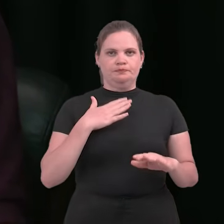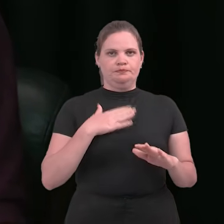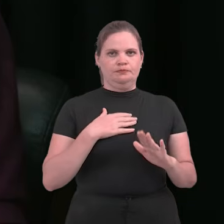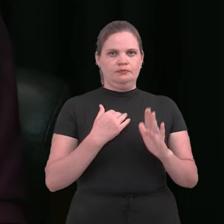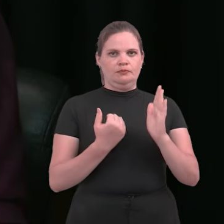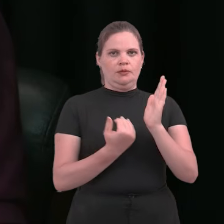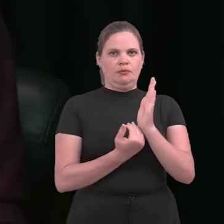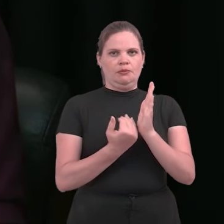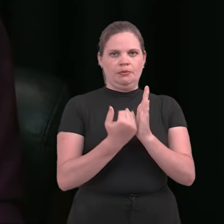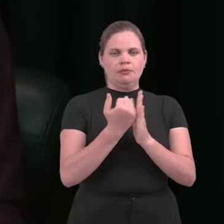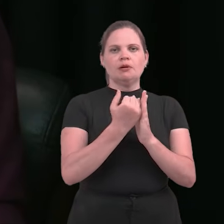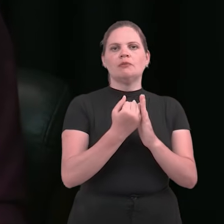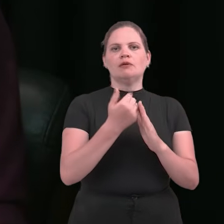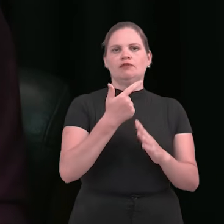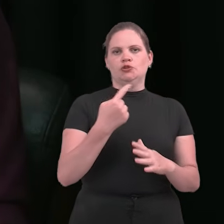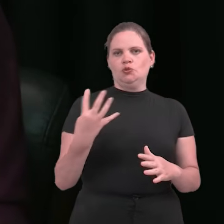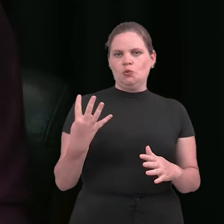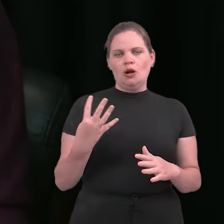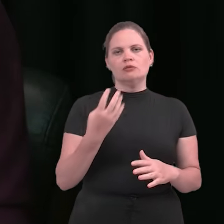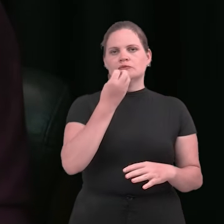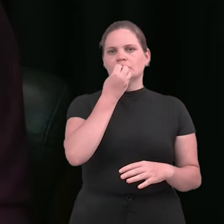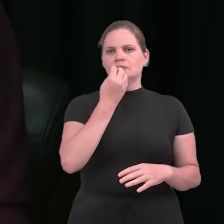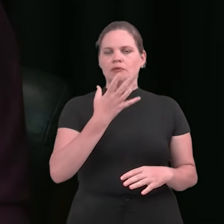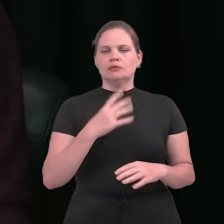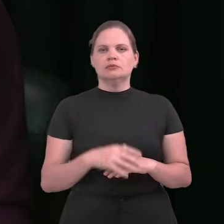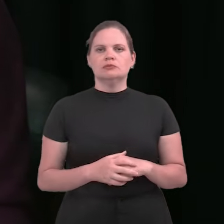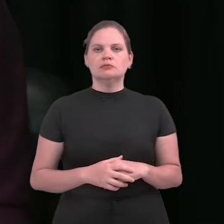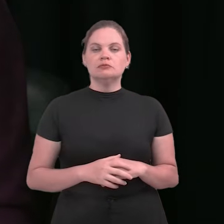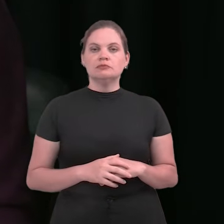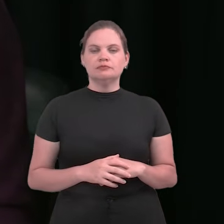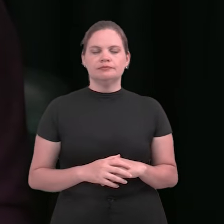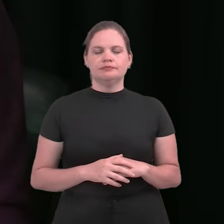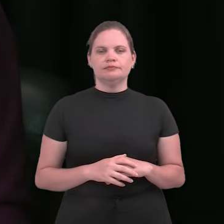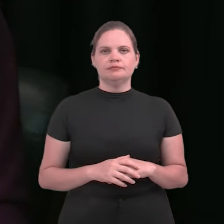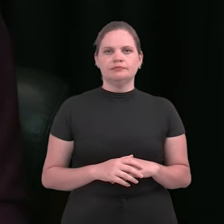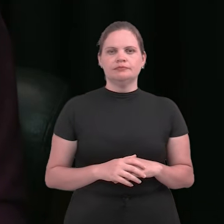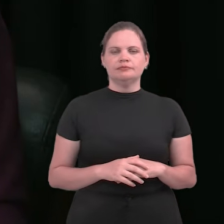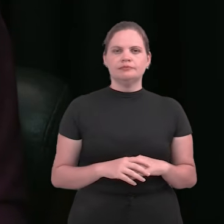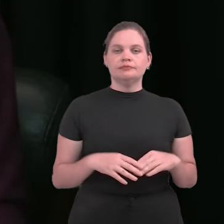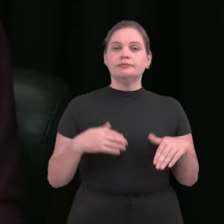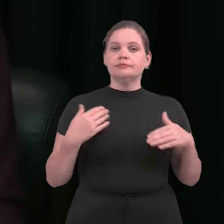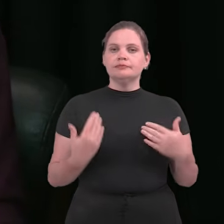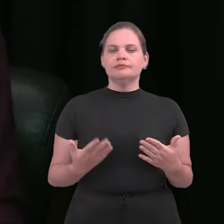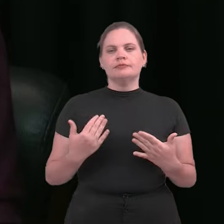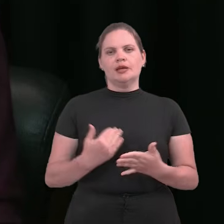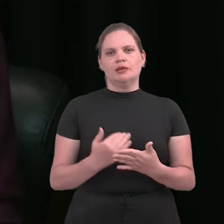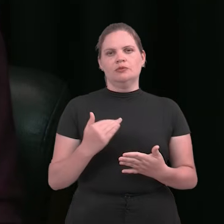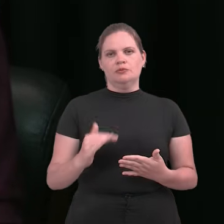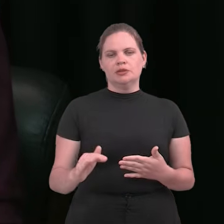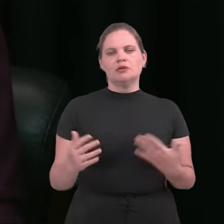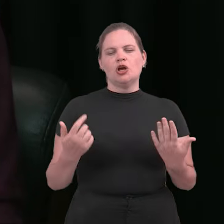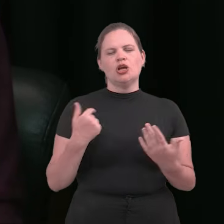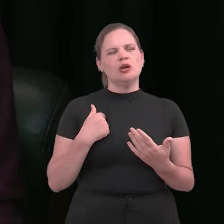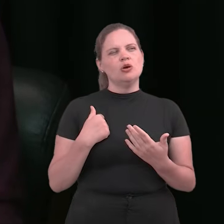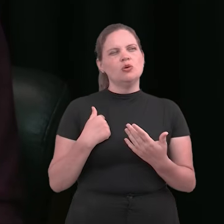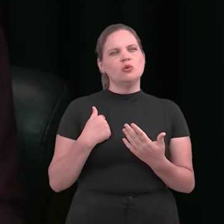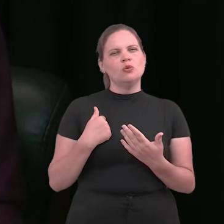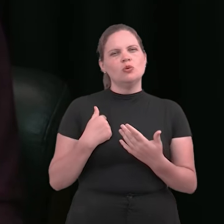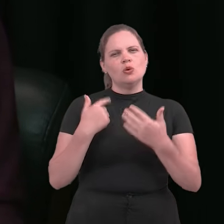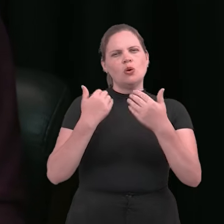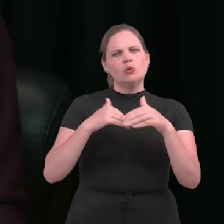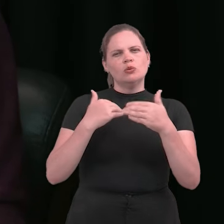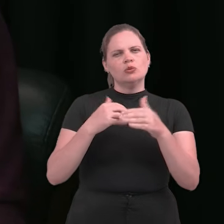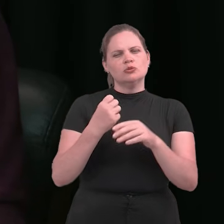classificação desceu e foi bom. Uhum. Porque aí... E aí começou. Eu fiz o concurso em